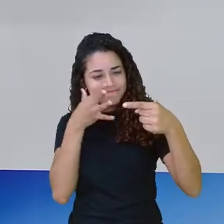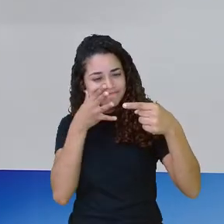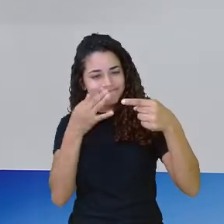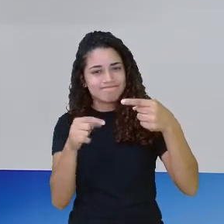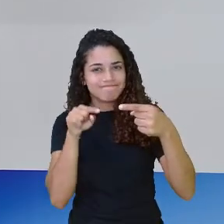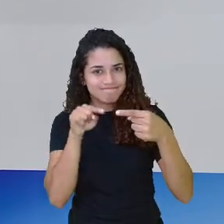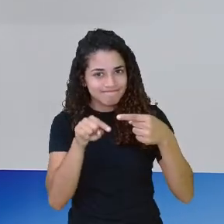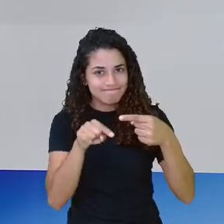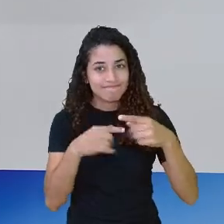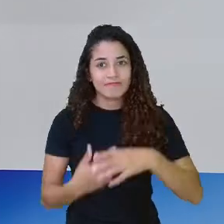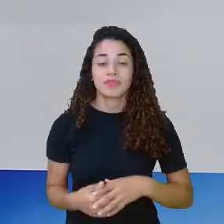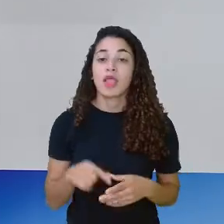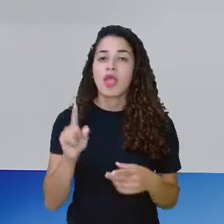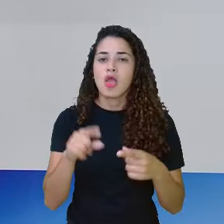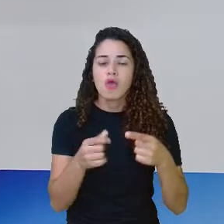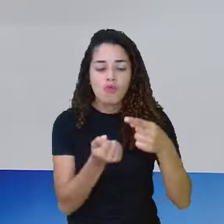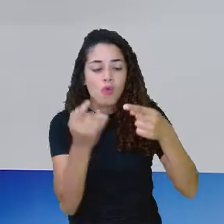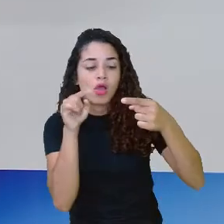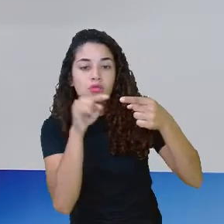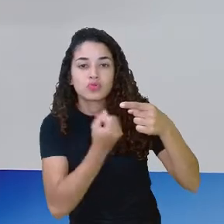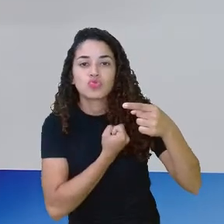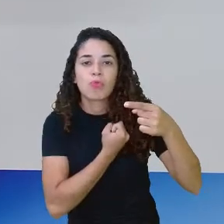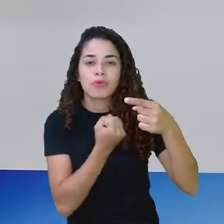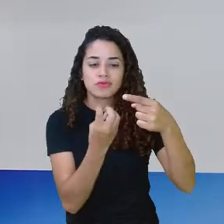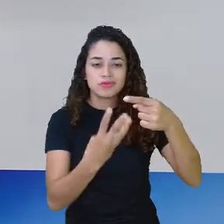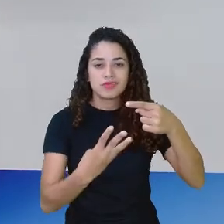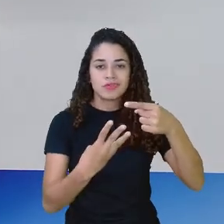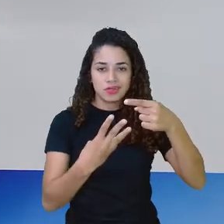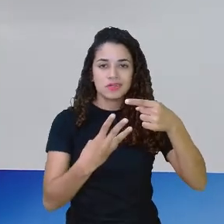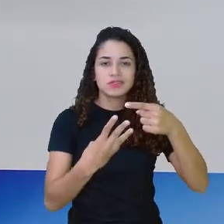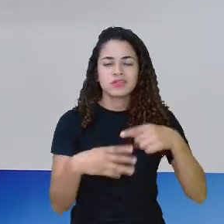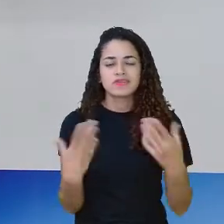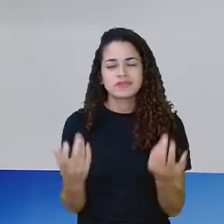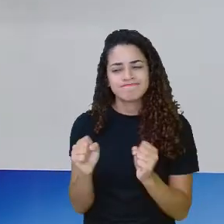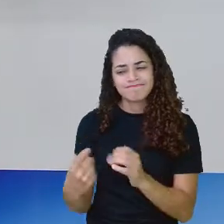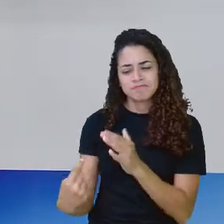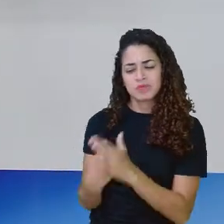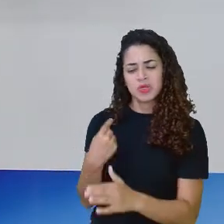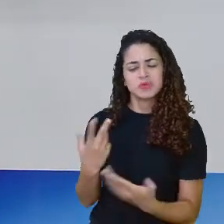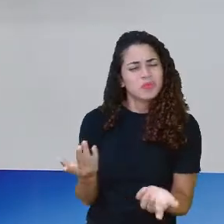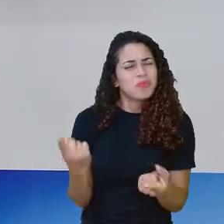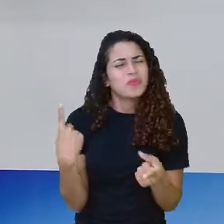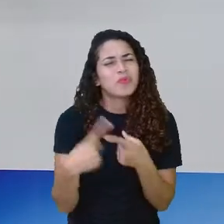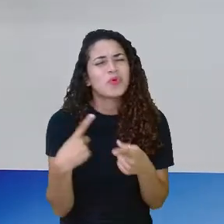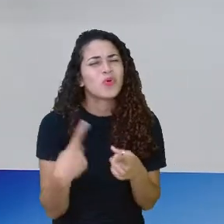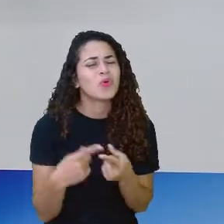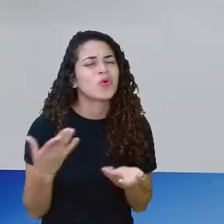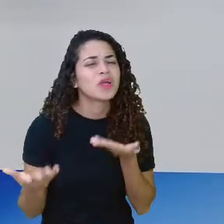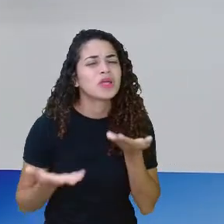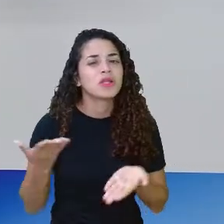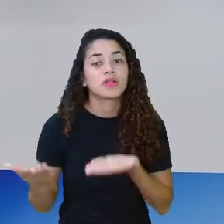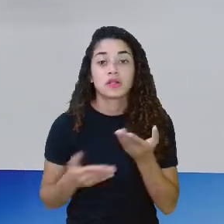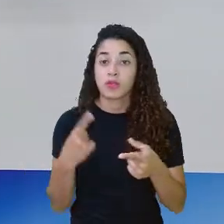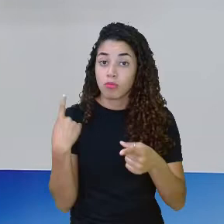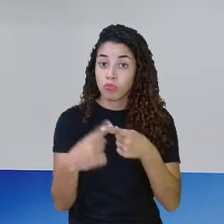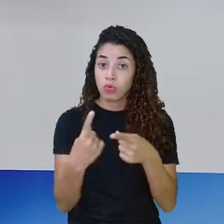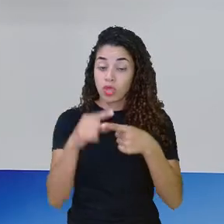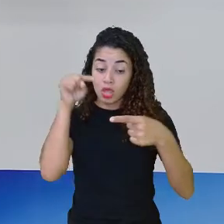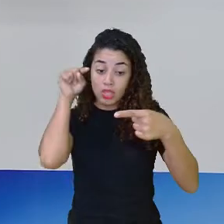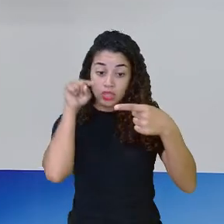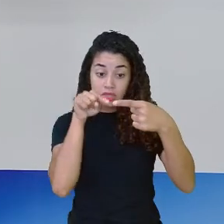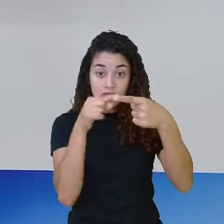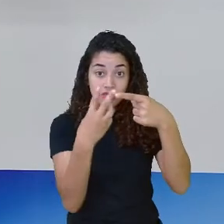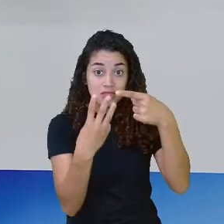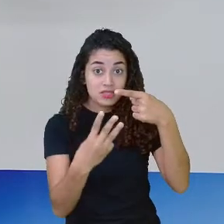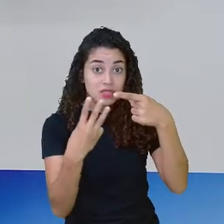no caso é o 3. Aí você pode me perguntar, mas por que, professora Márcia? O 3 ali